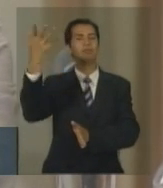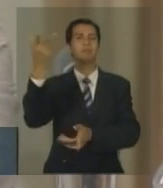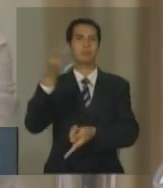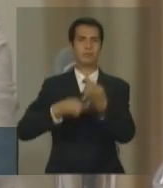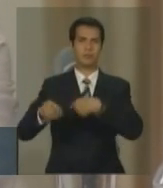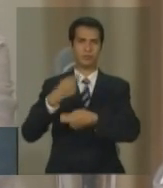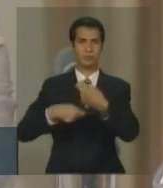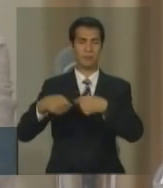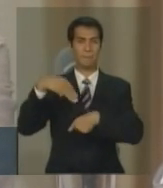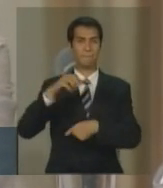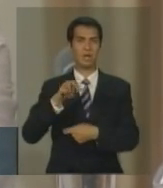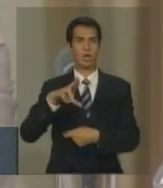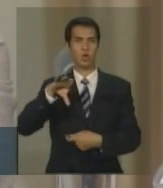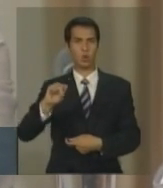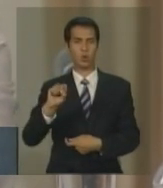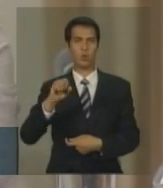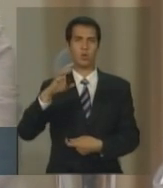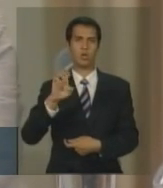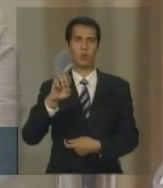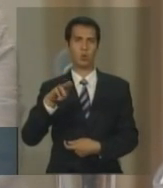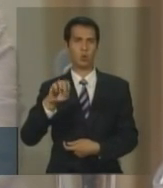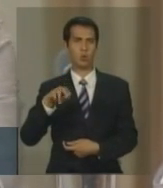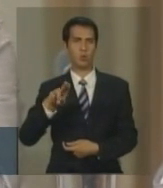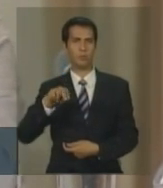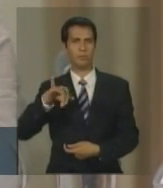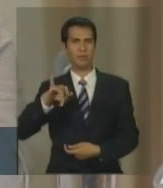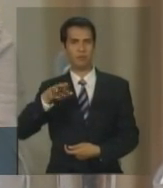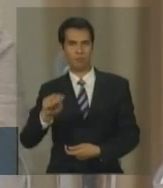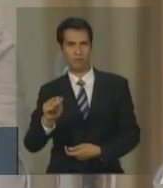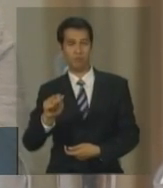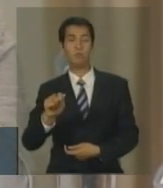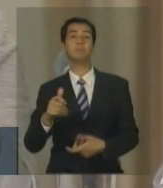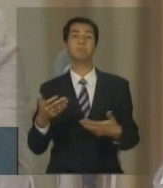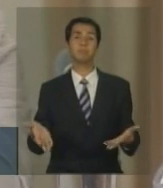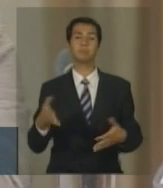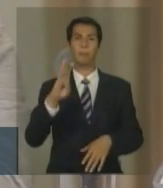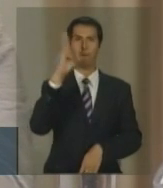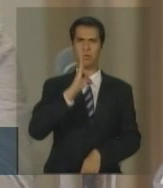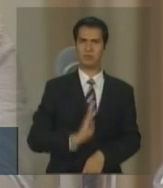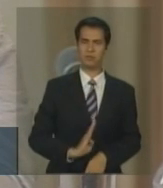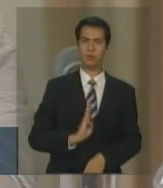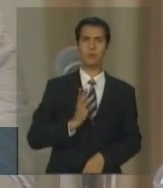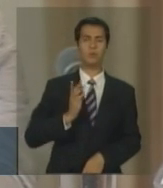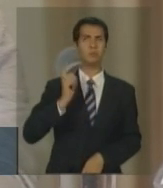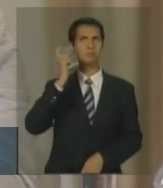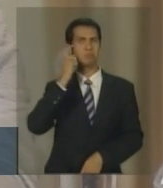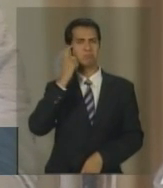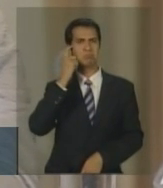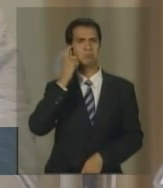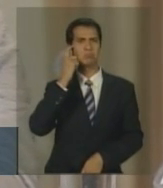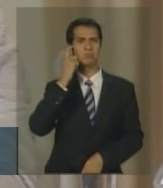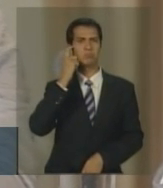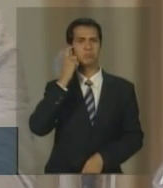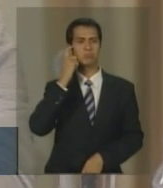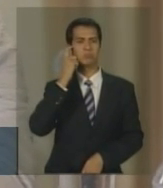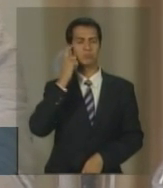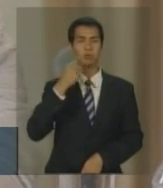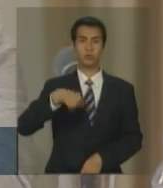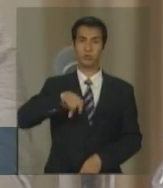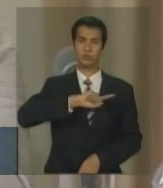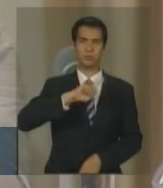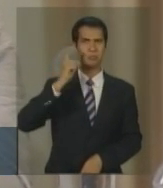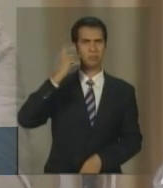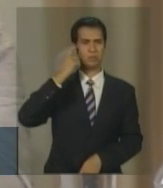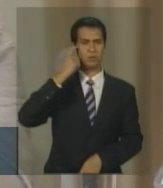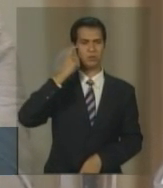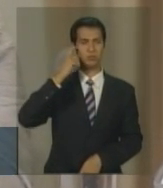ir muito claramente ao ponto. O governo brasileiro não acha que nós iremos e que nós solucionaremos